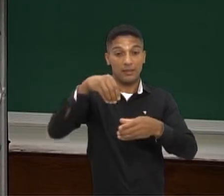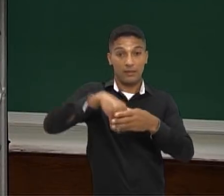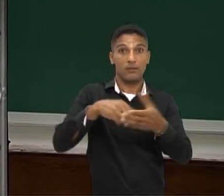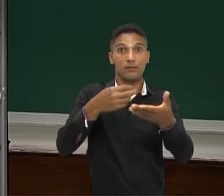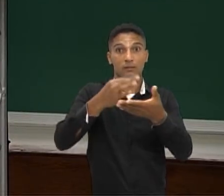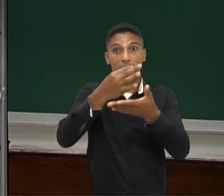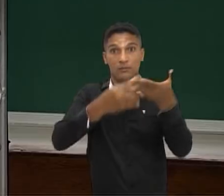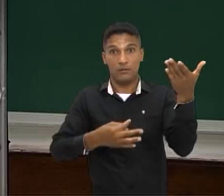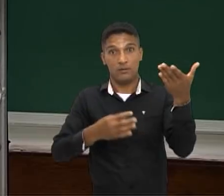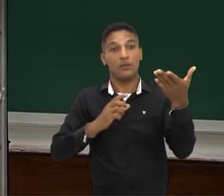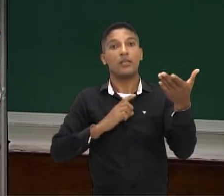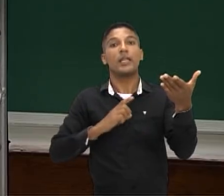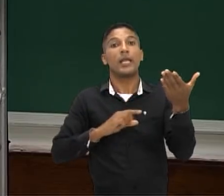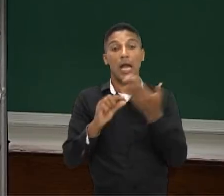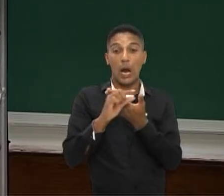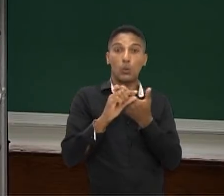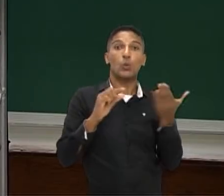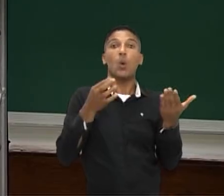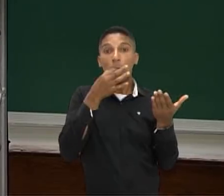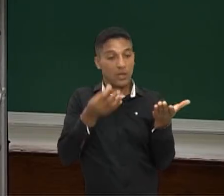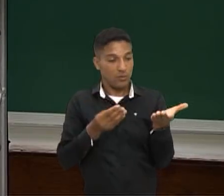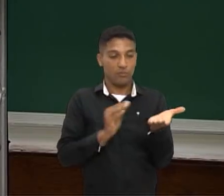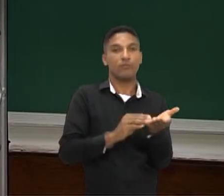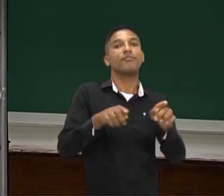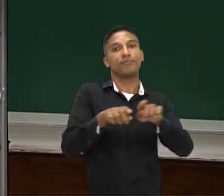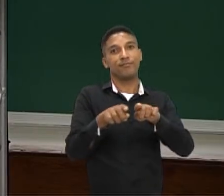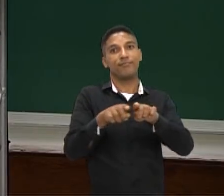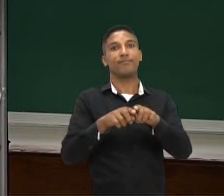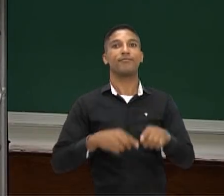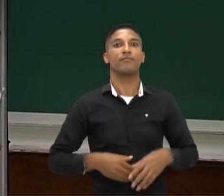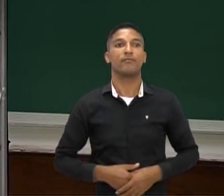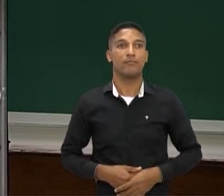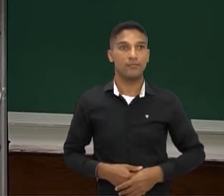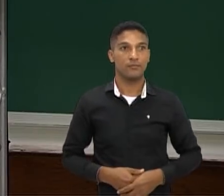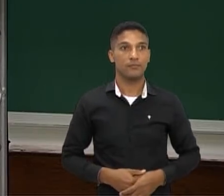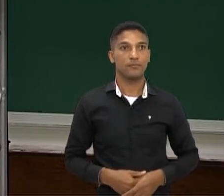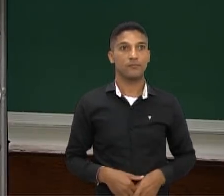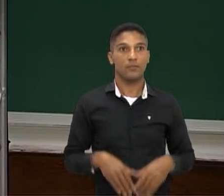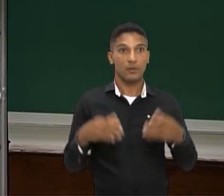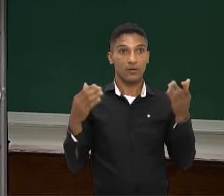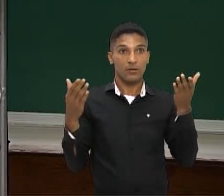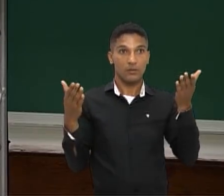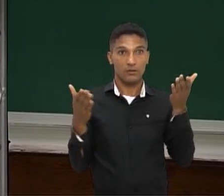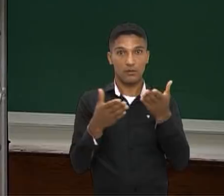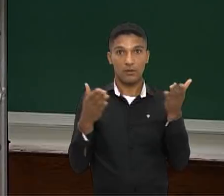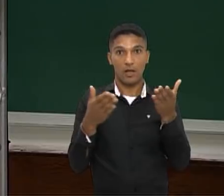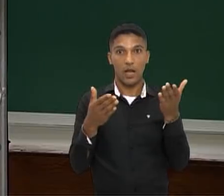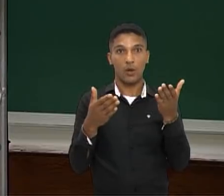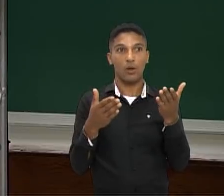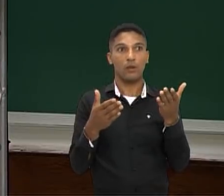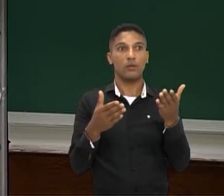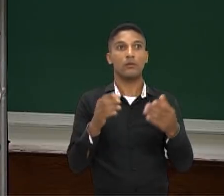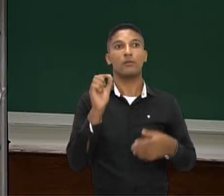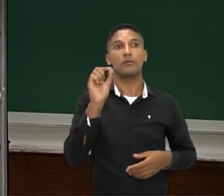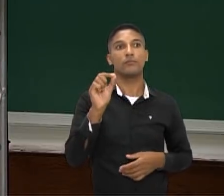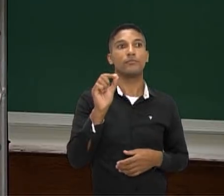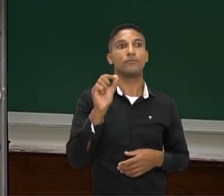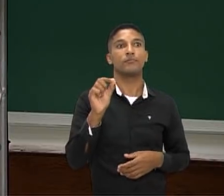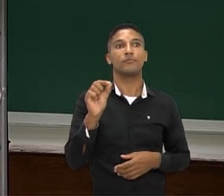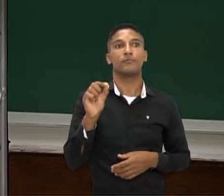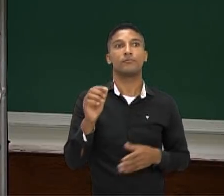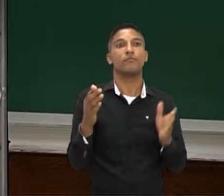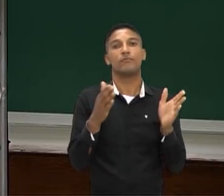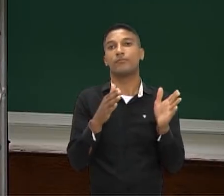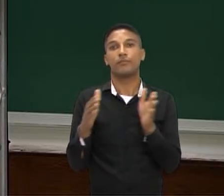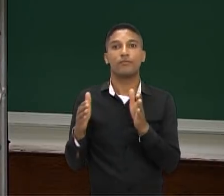captar essa informação aí, parabéns, marcou um X na letra B. Certo? Agora a gente vai discutir a questão da intertextualidade, como que